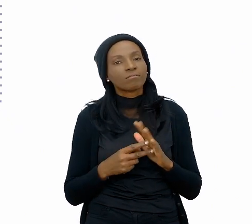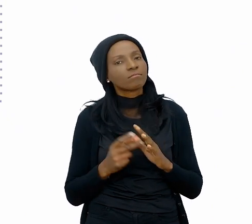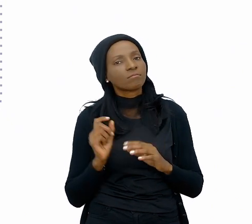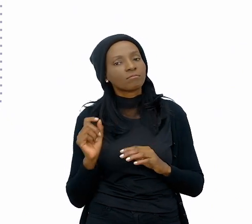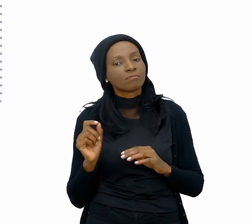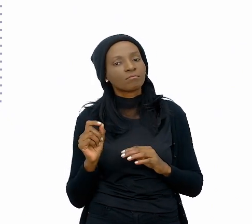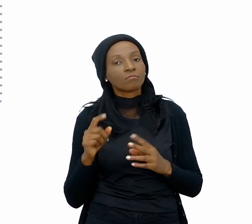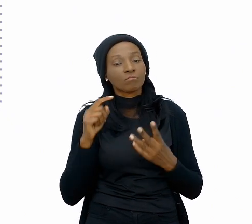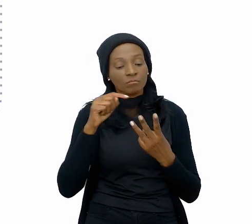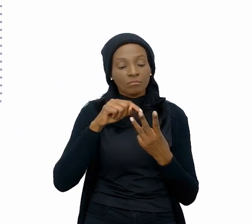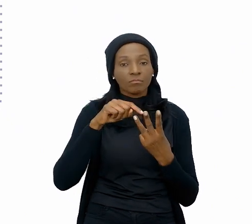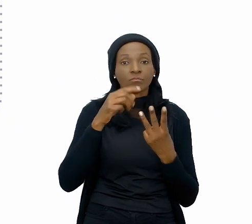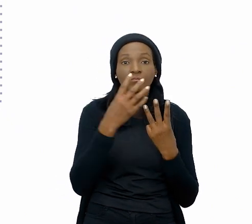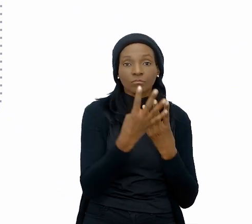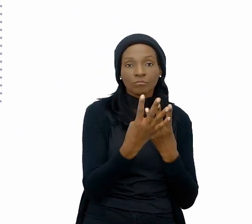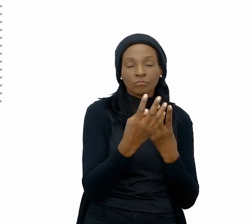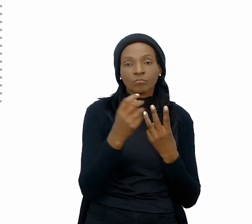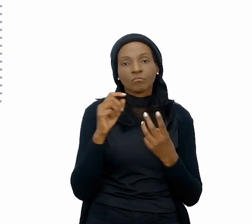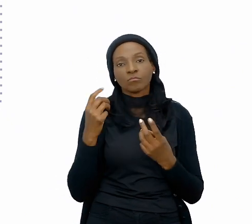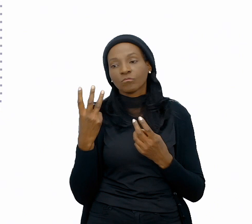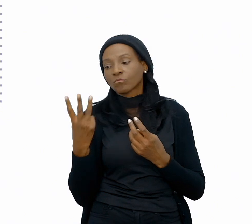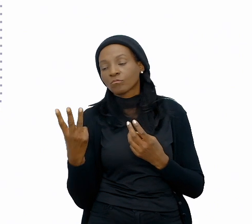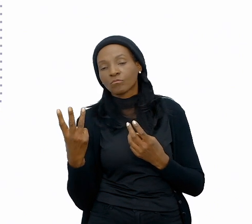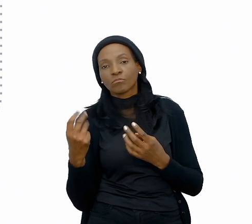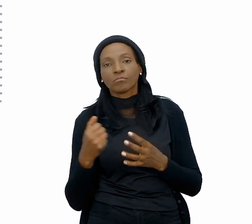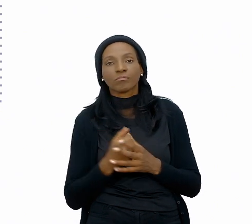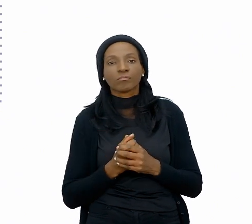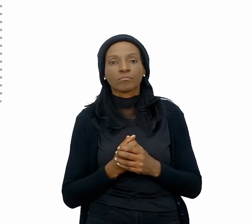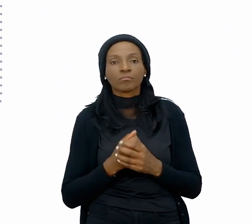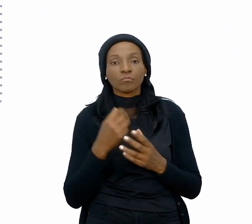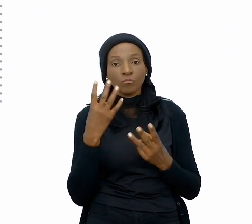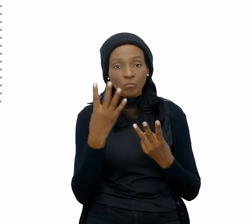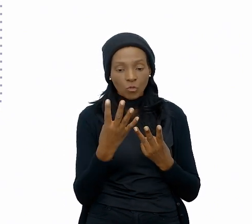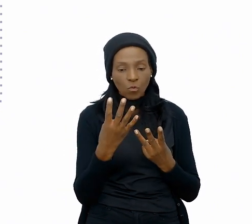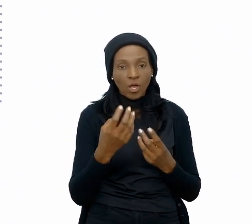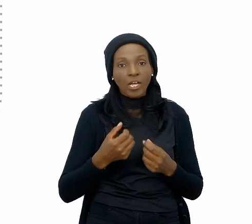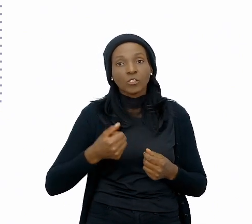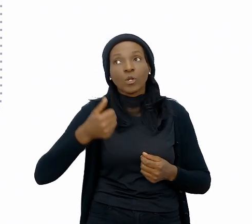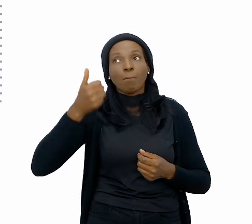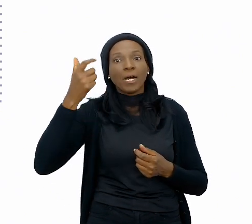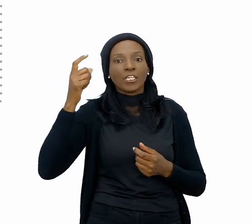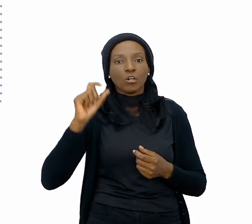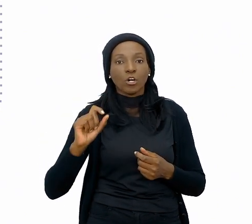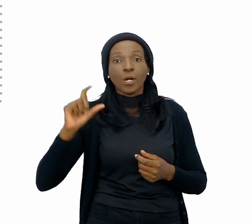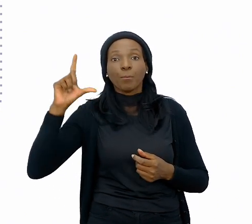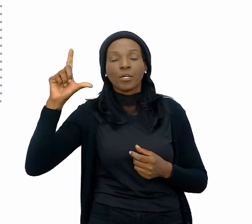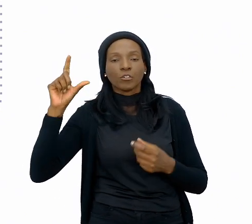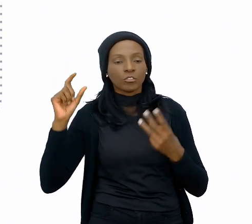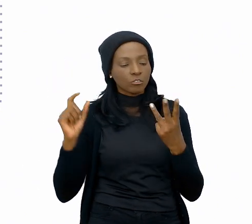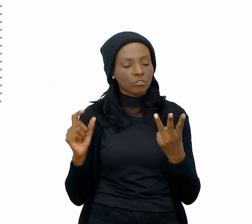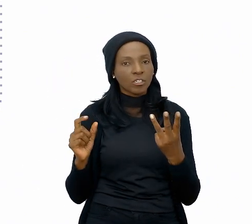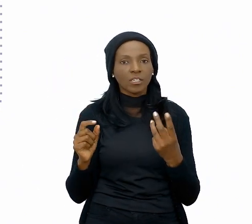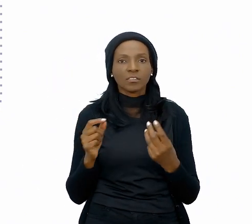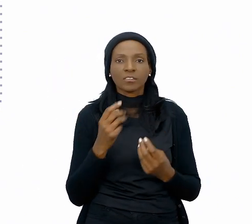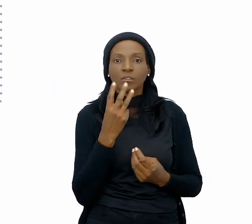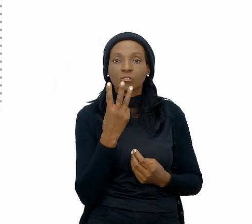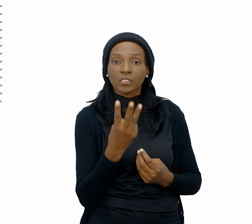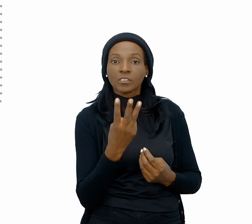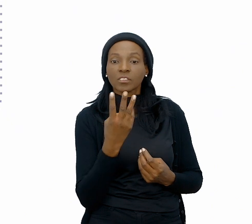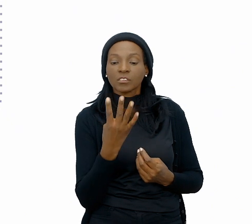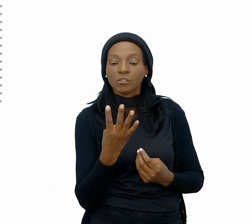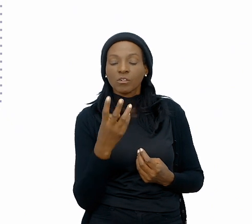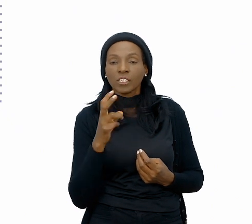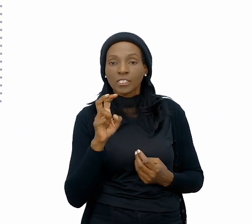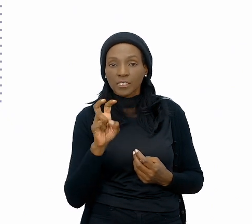o 4 e o 3, né? Como que o 4 é maior que o 3, então 345